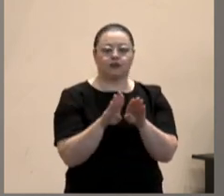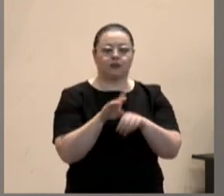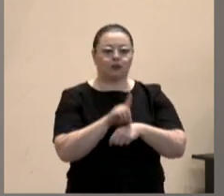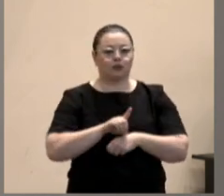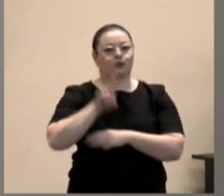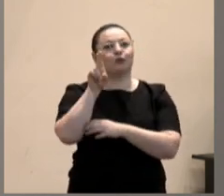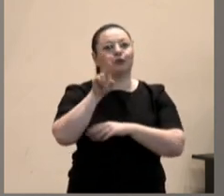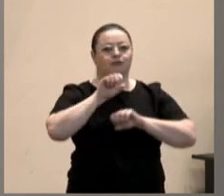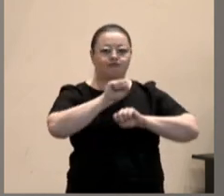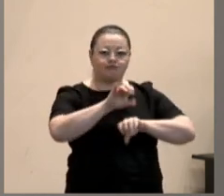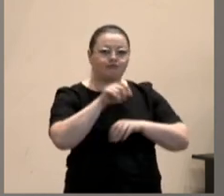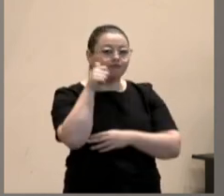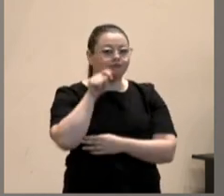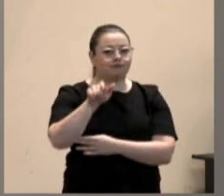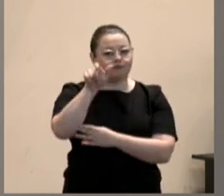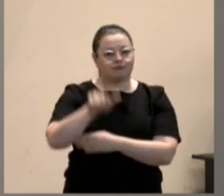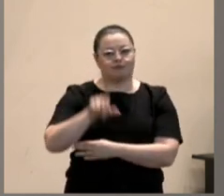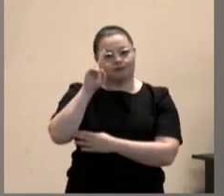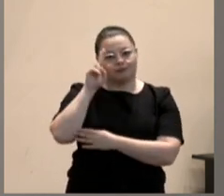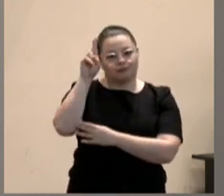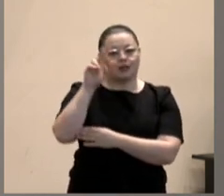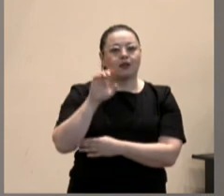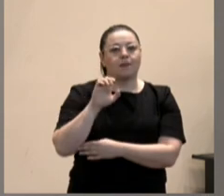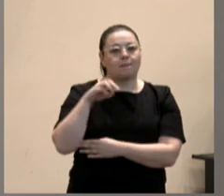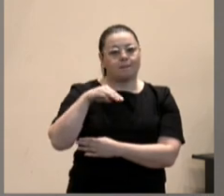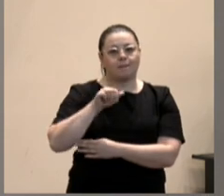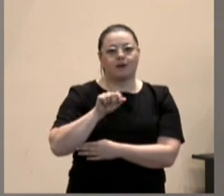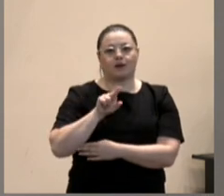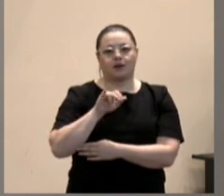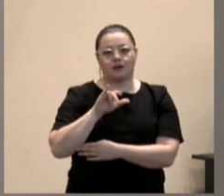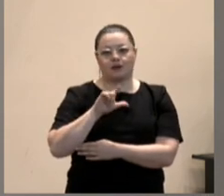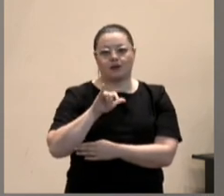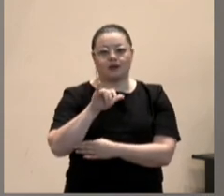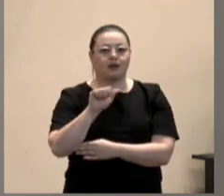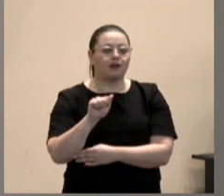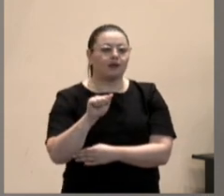Educação, senhora Marileia Maria da Silva.